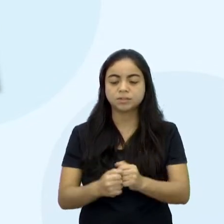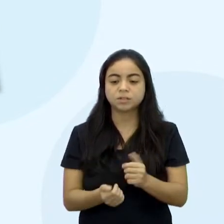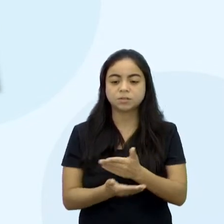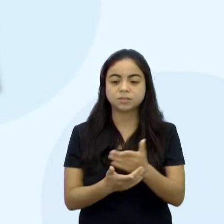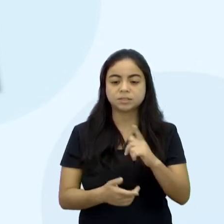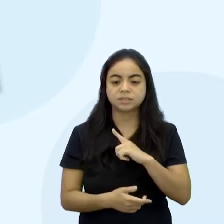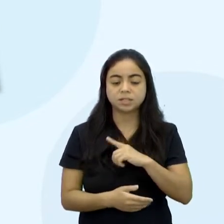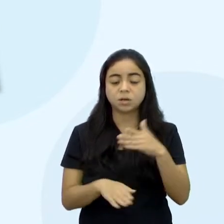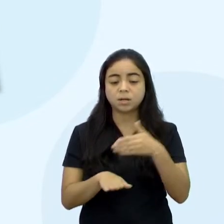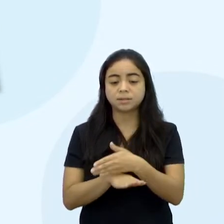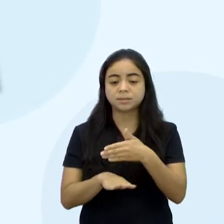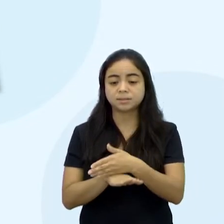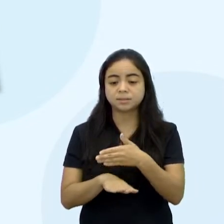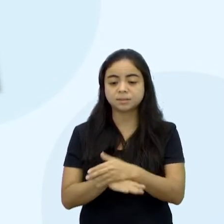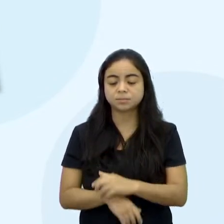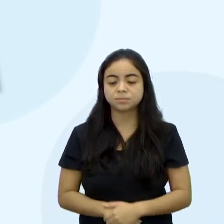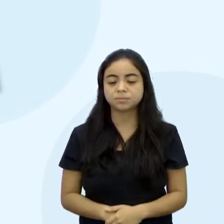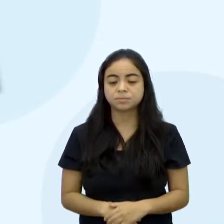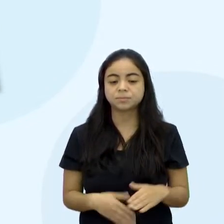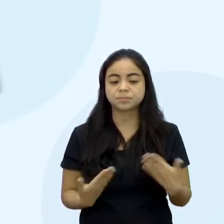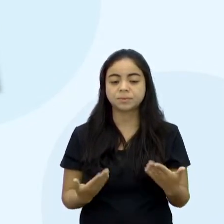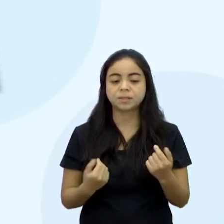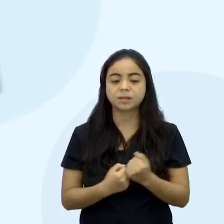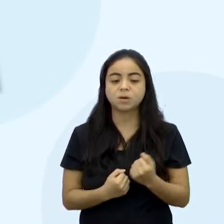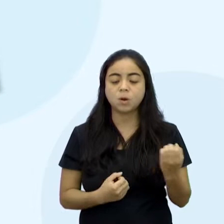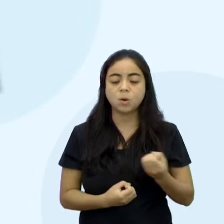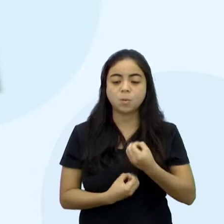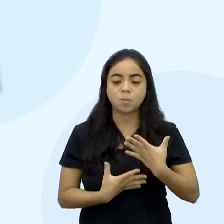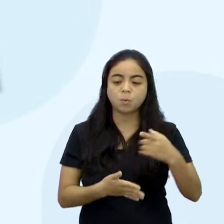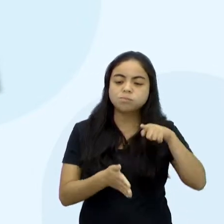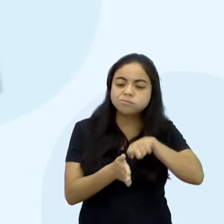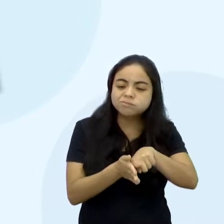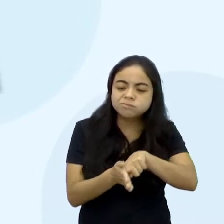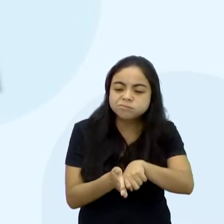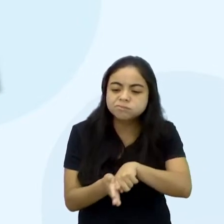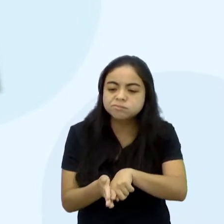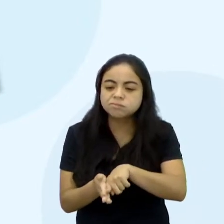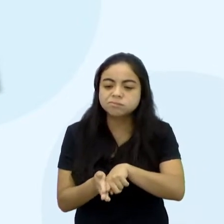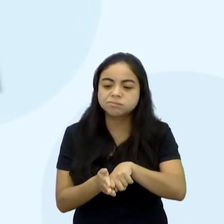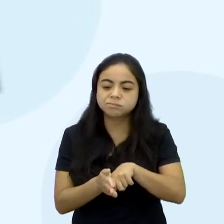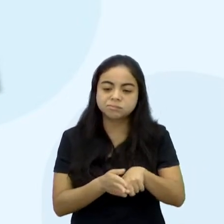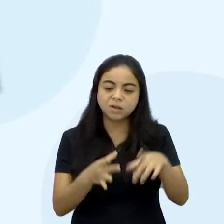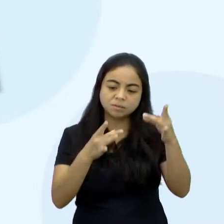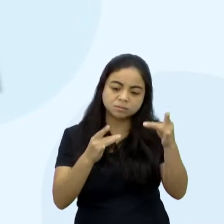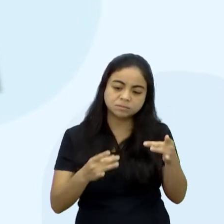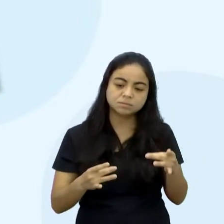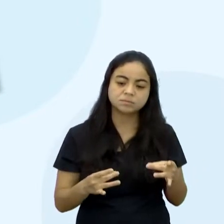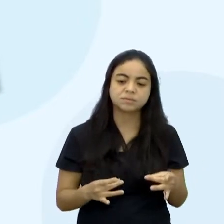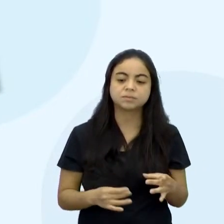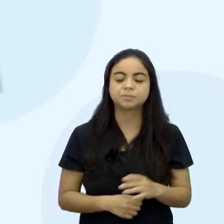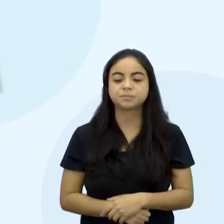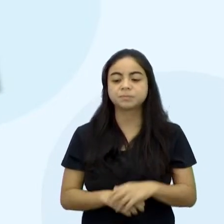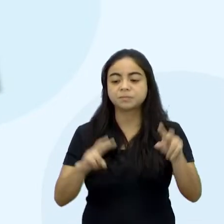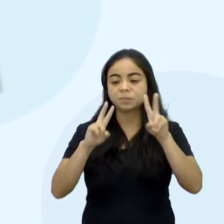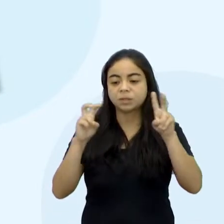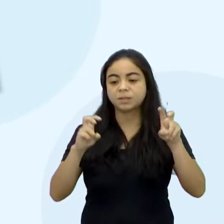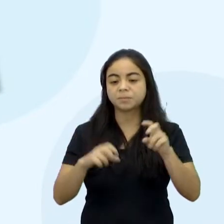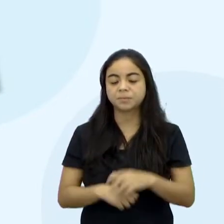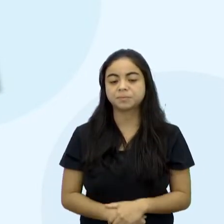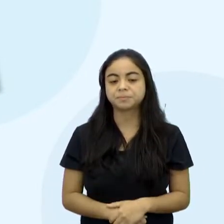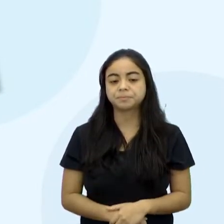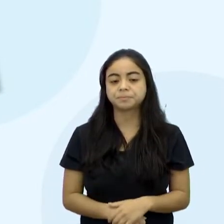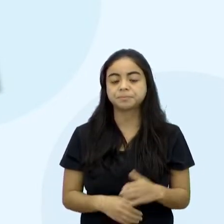tenham acesso. Então, é válido que vocês entrem e façam uma pesquisa mais minuciosa com relação a essa temática, certo?